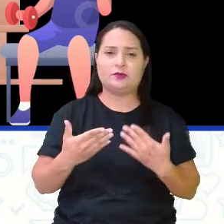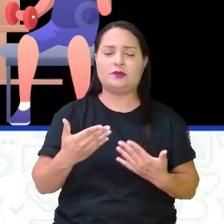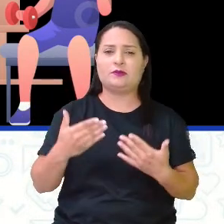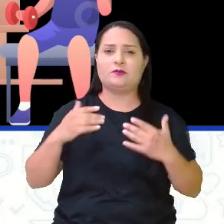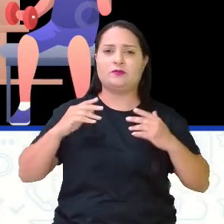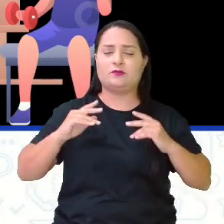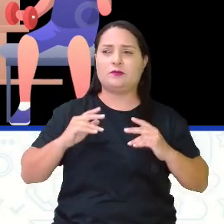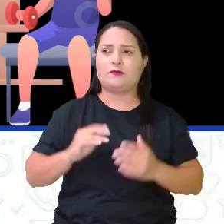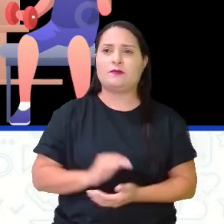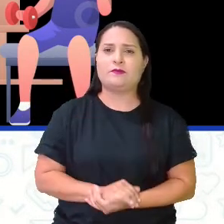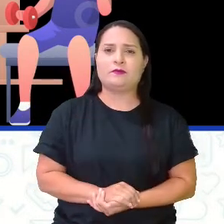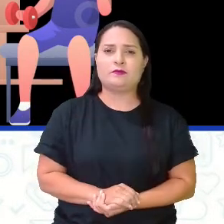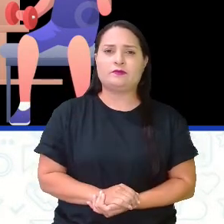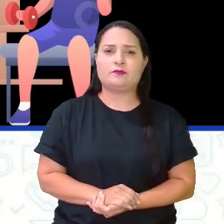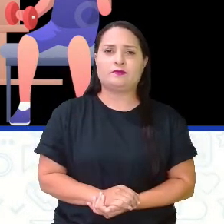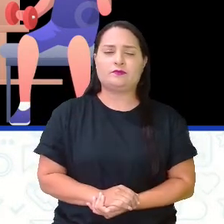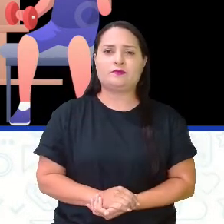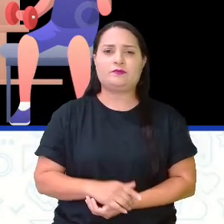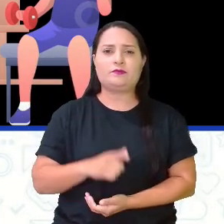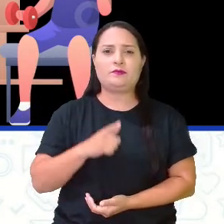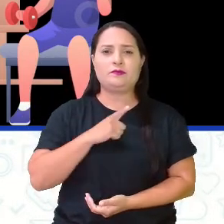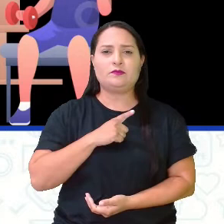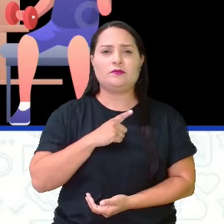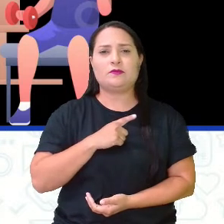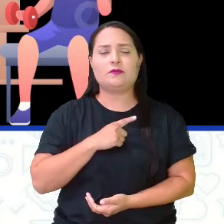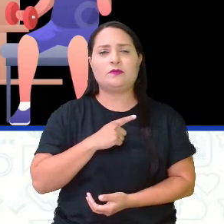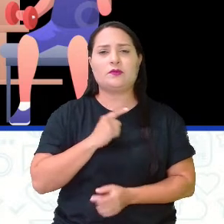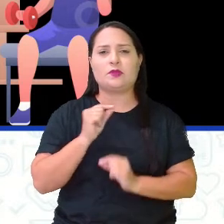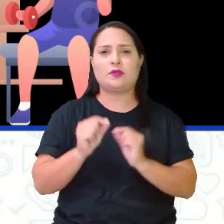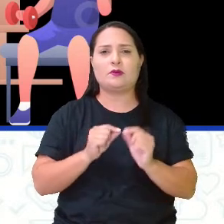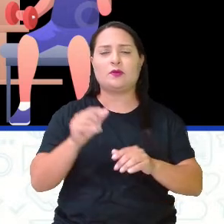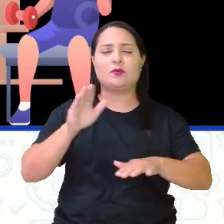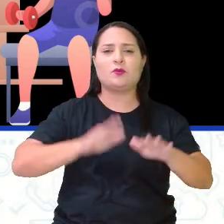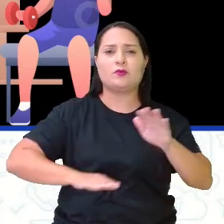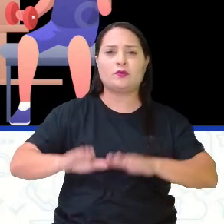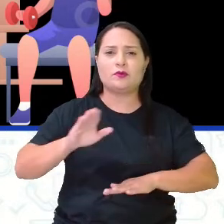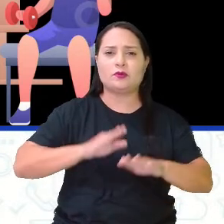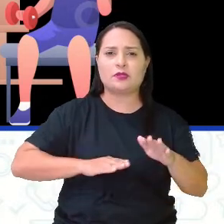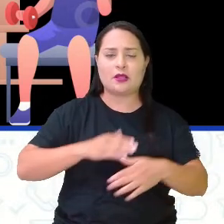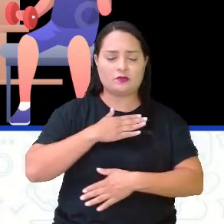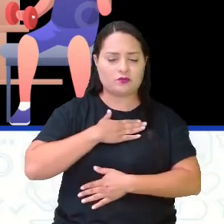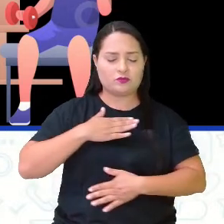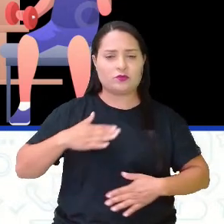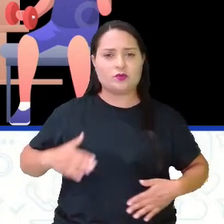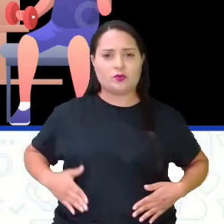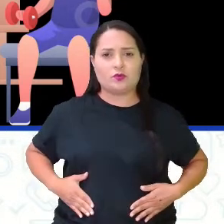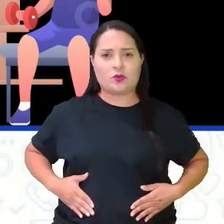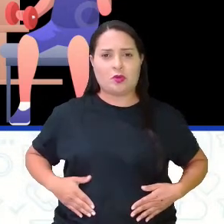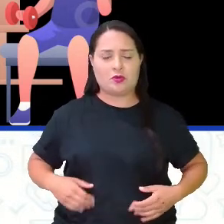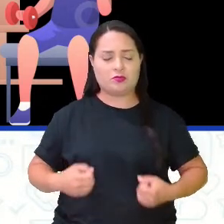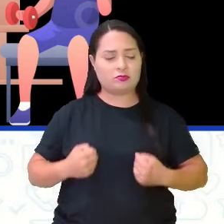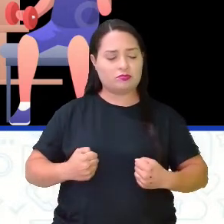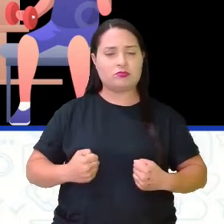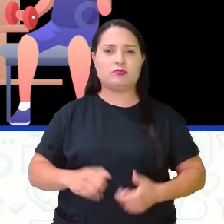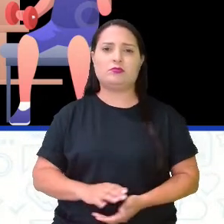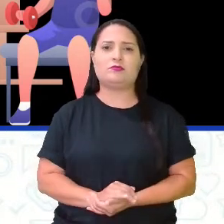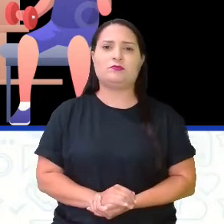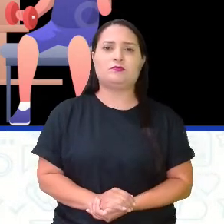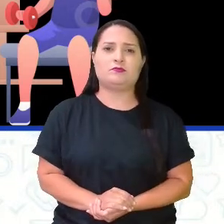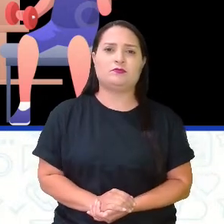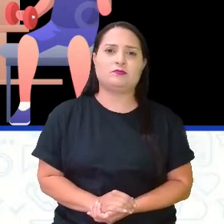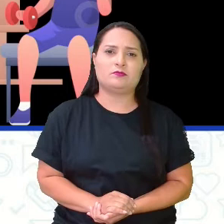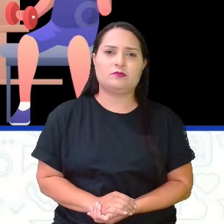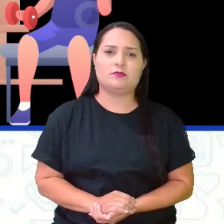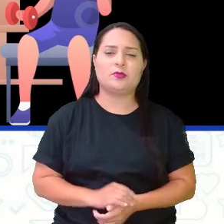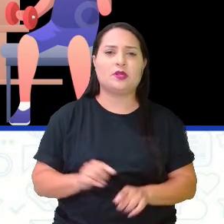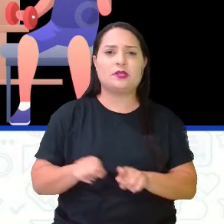um tipo de ginástica aí indicada para a manutenção da boa forma, né? Você ficar em forma aí e